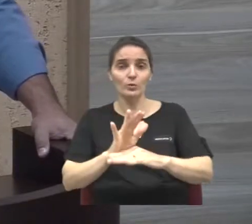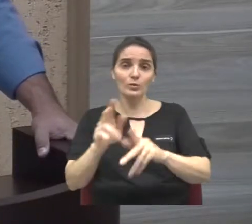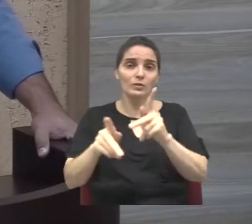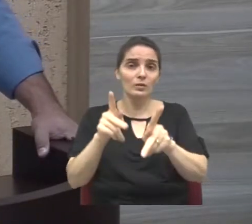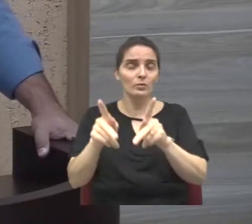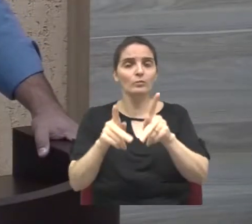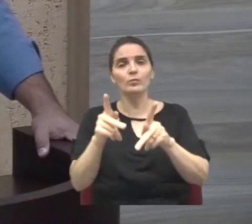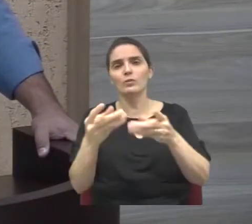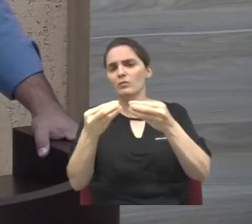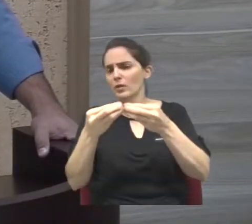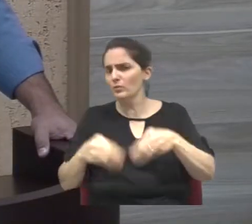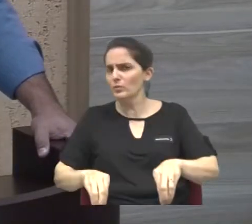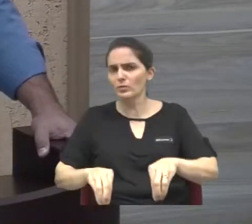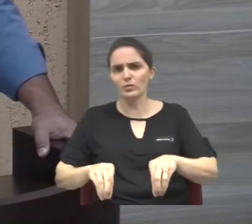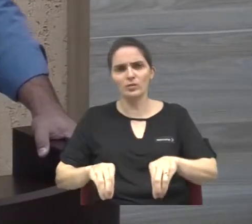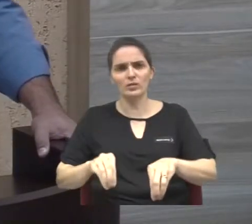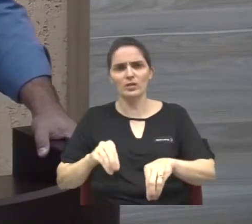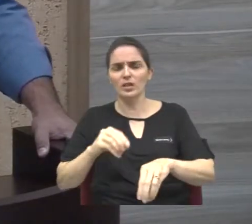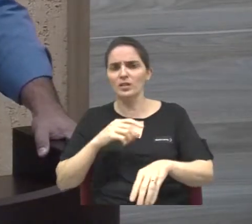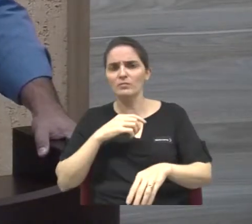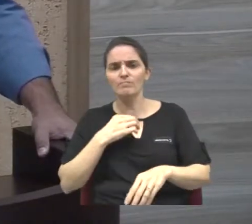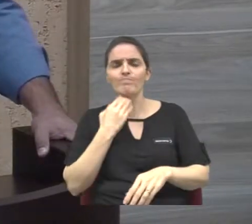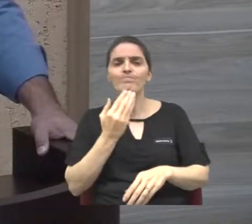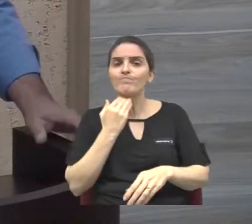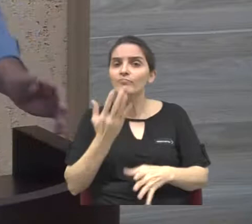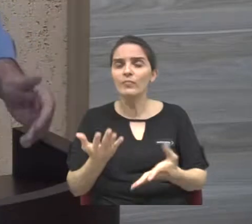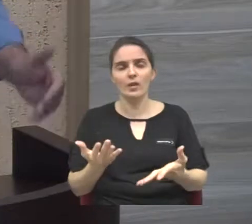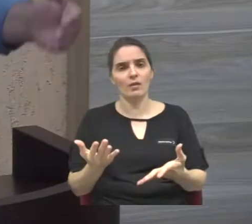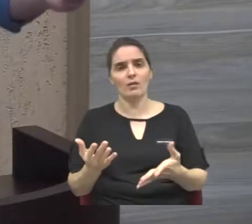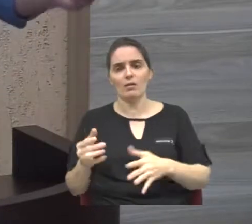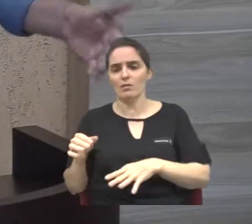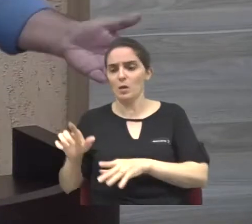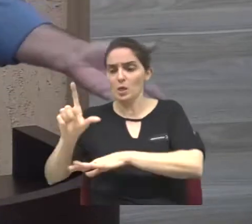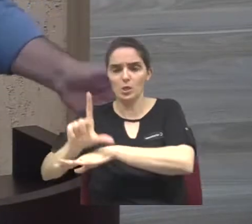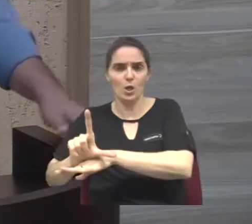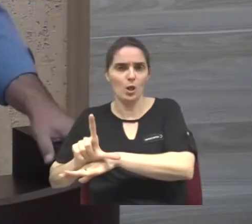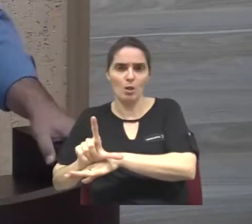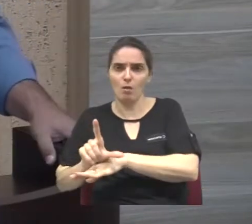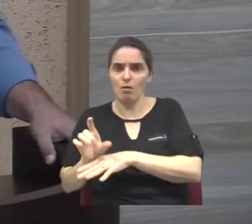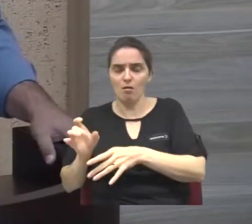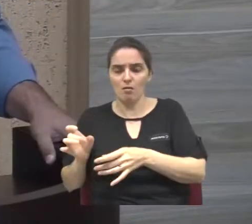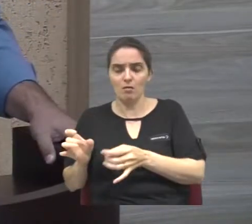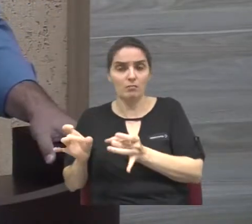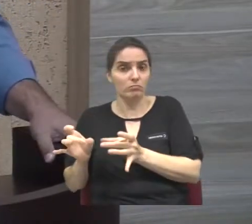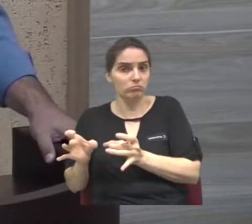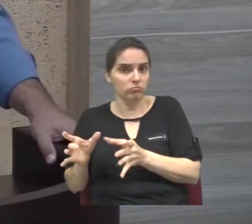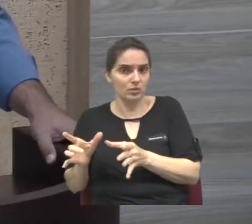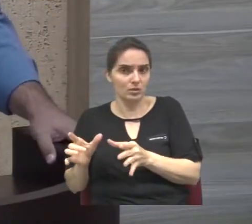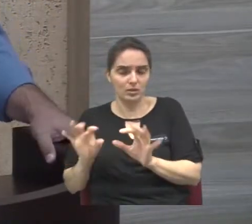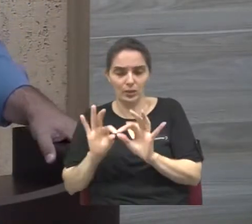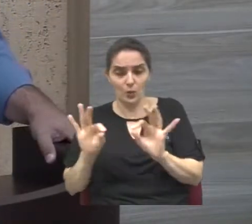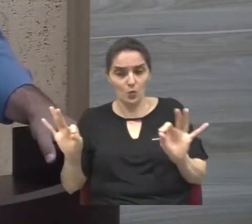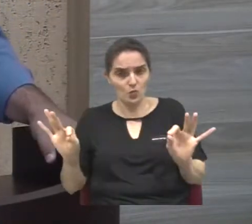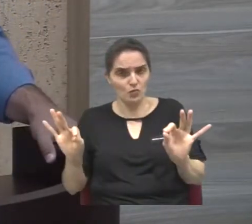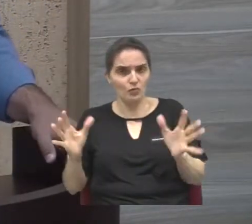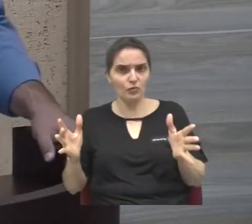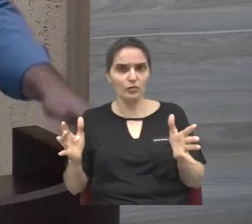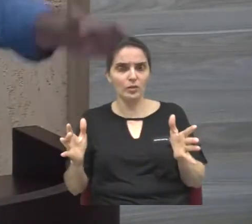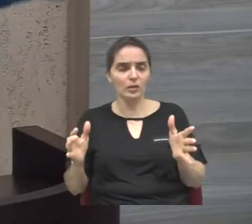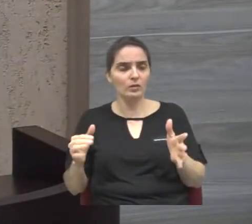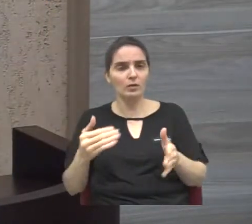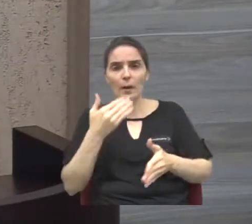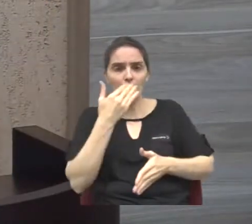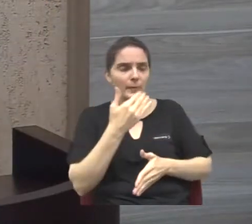os estabelecimentos, porque, pura e simplesmente, o estabelecimento vai ter que cobrar da pessoa a origem daquilo, porque eu posso ir lá vender, vereadora,